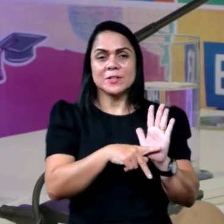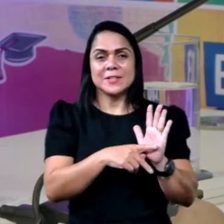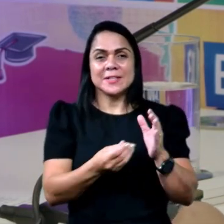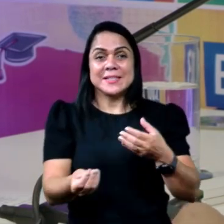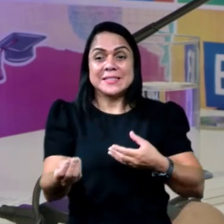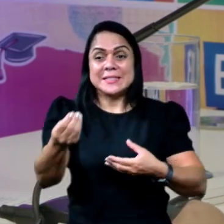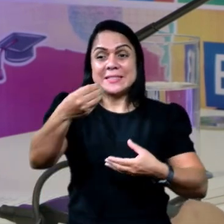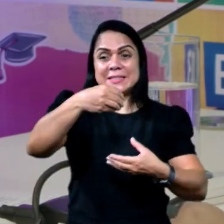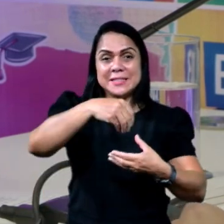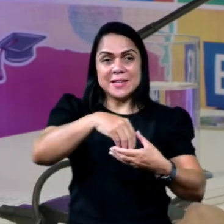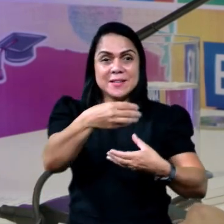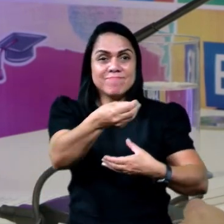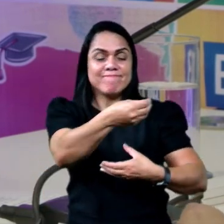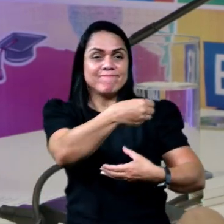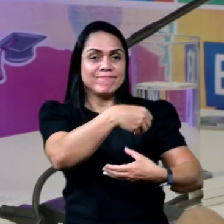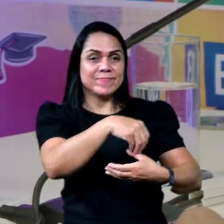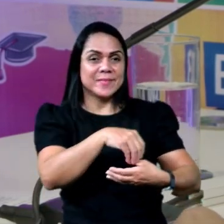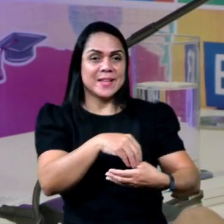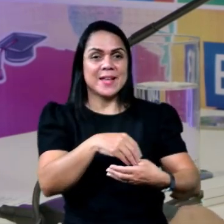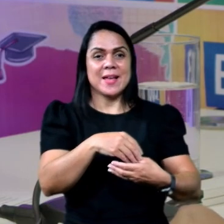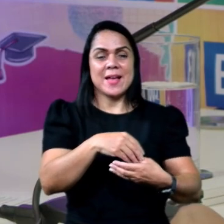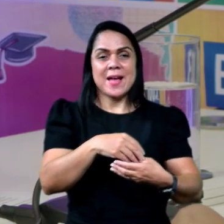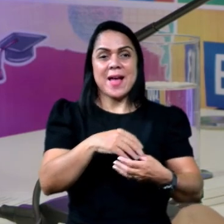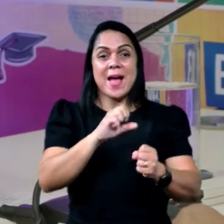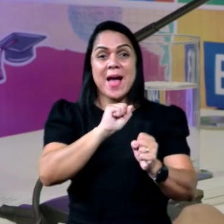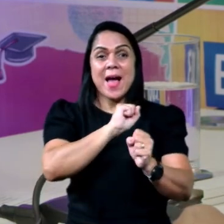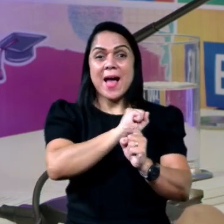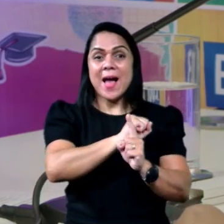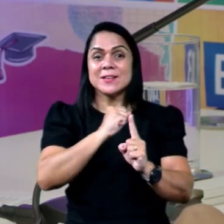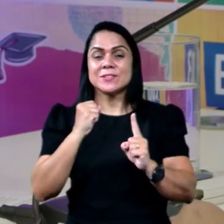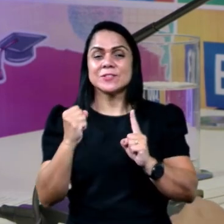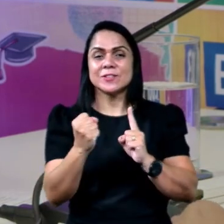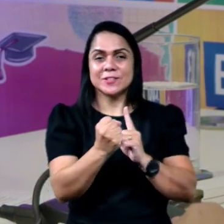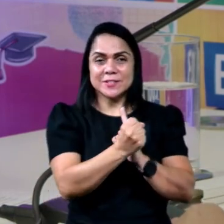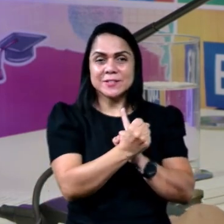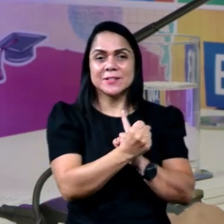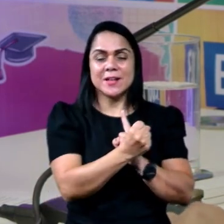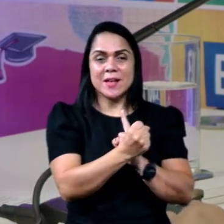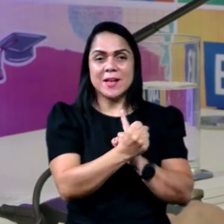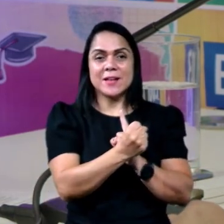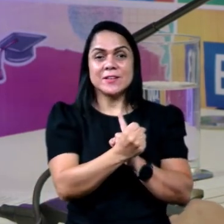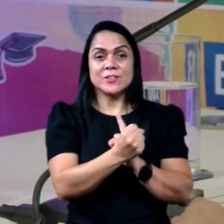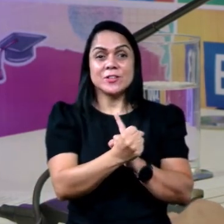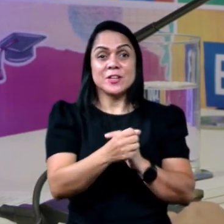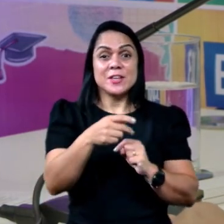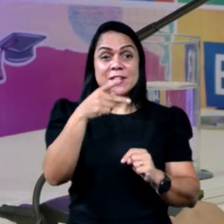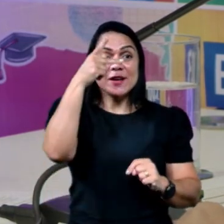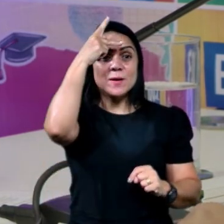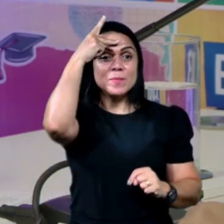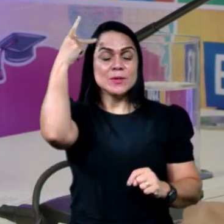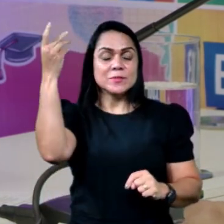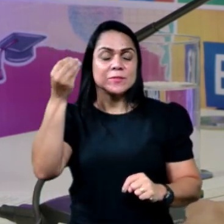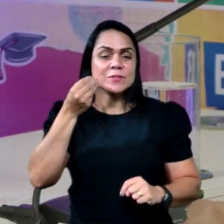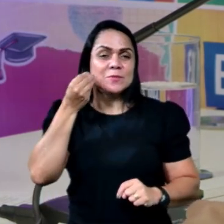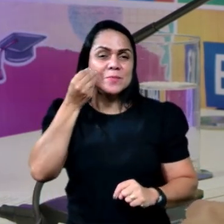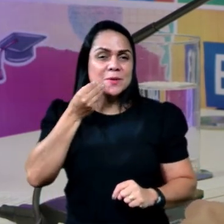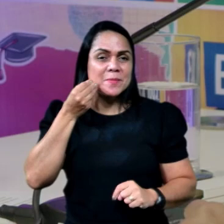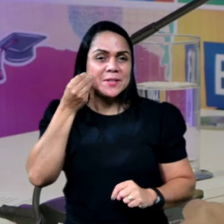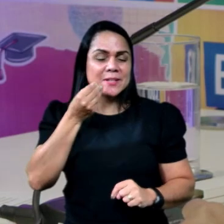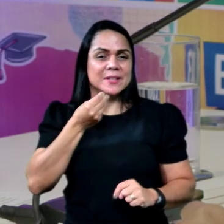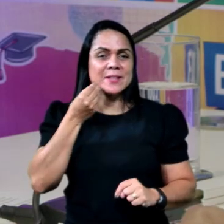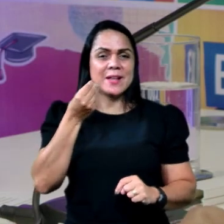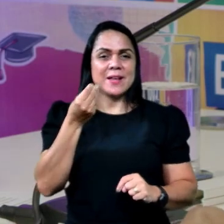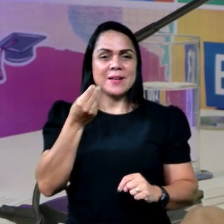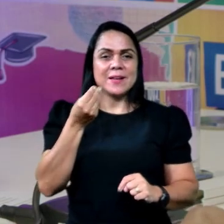integra a sociedade, porque a pessoa pode provar e algo que é vivenciado na pesquisa